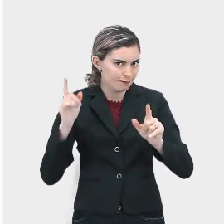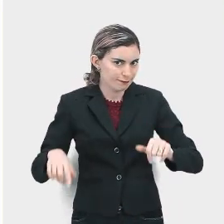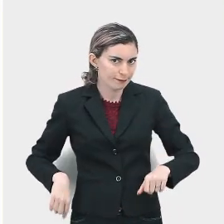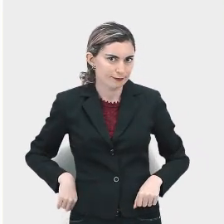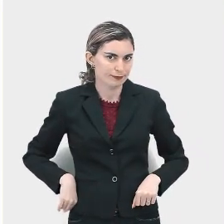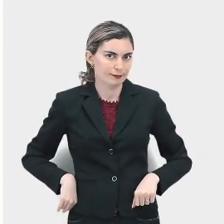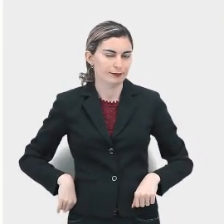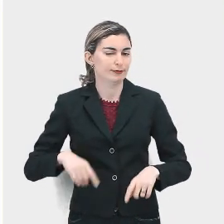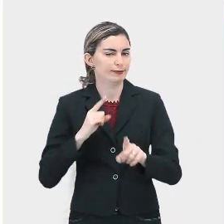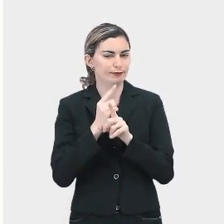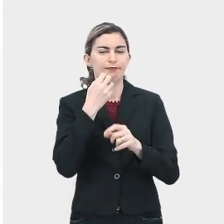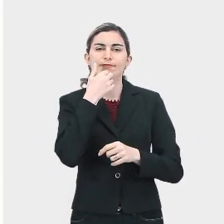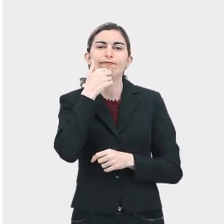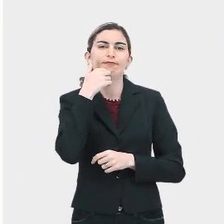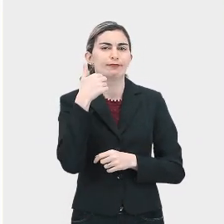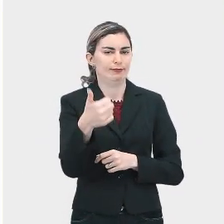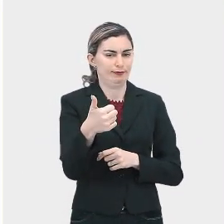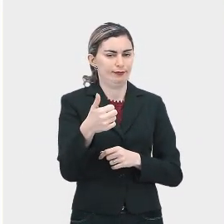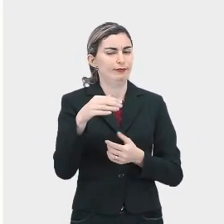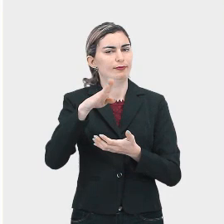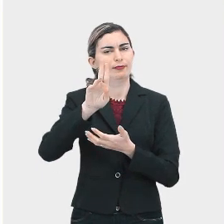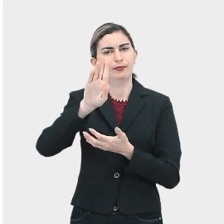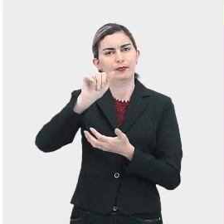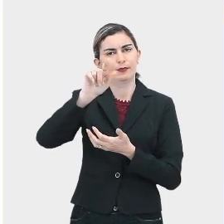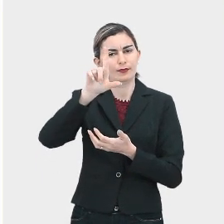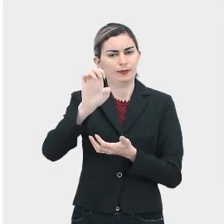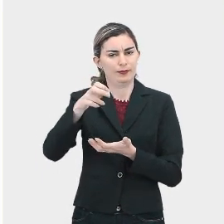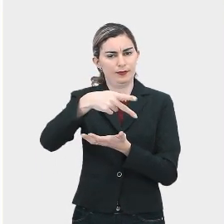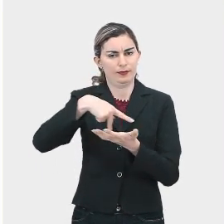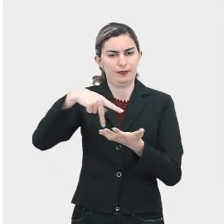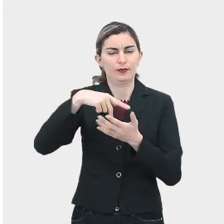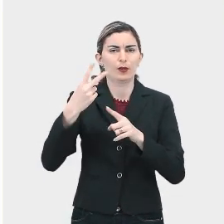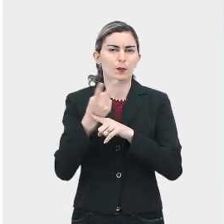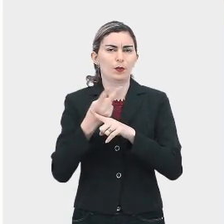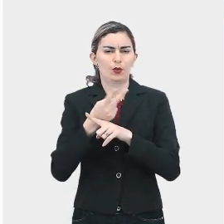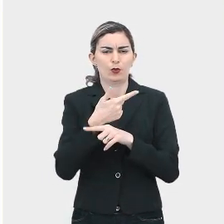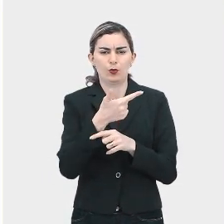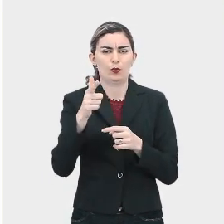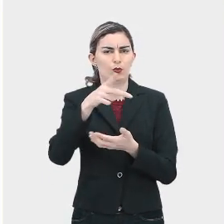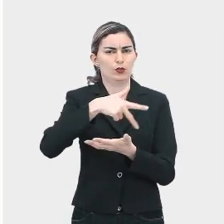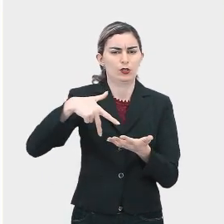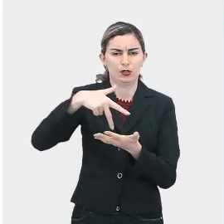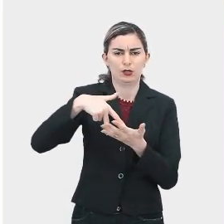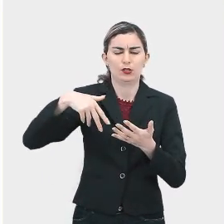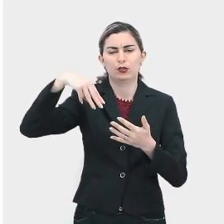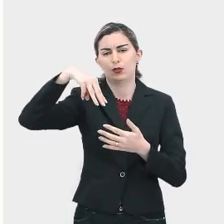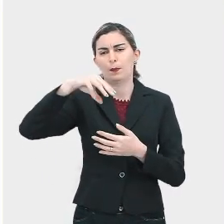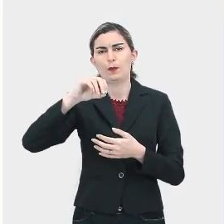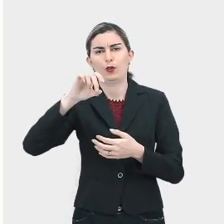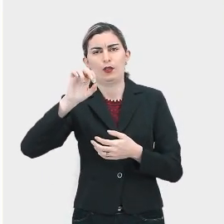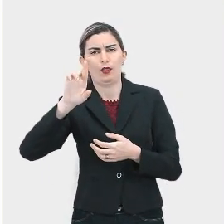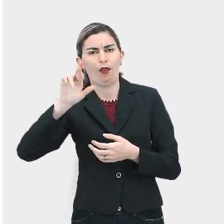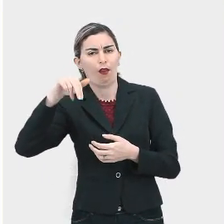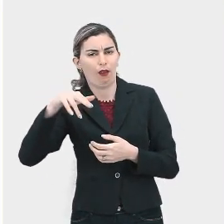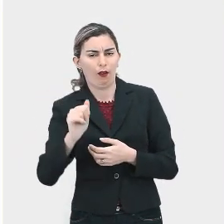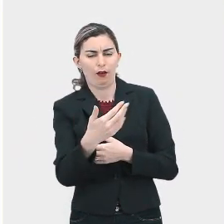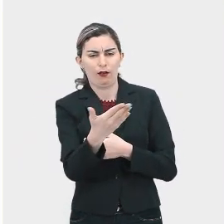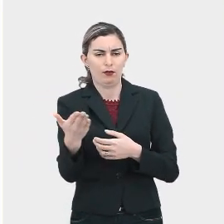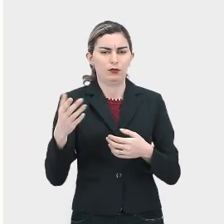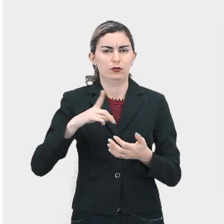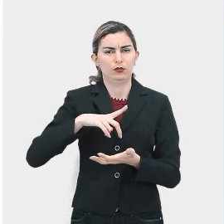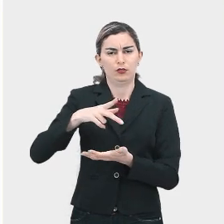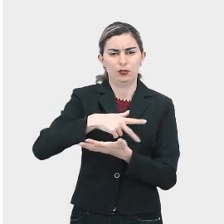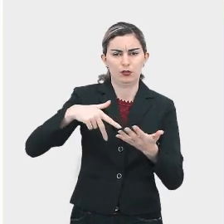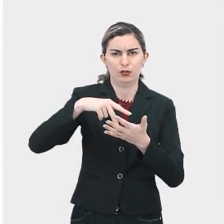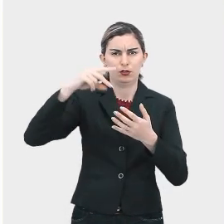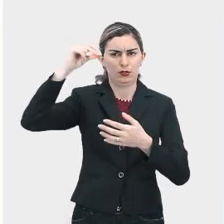Achou, né? Muito bem, o balé. Procura de mais danças. Tem a dança moderna aí,